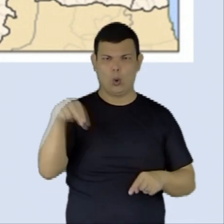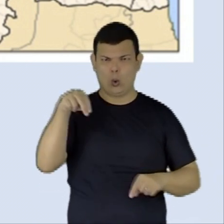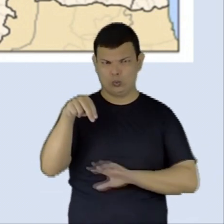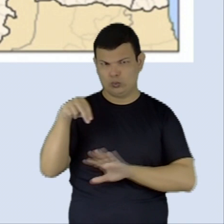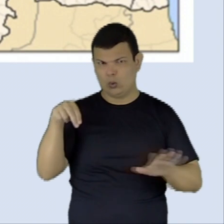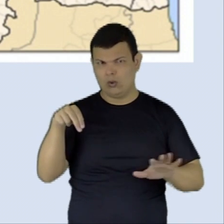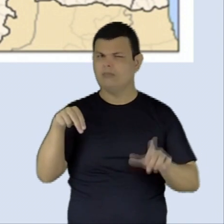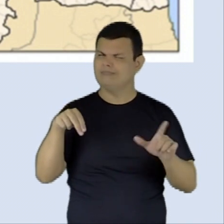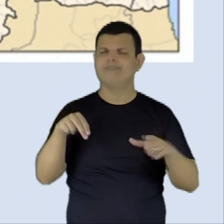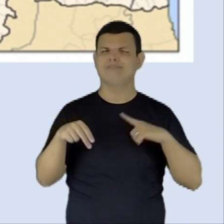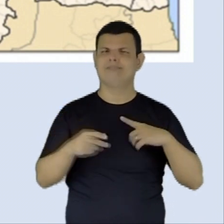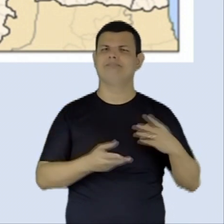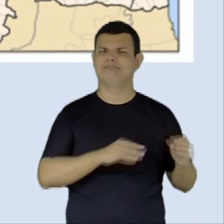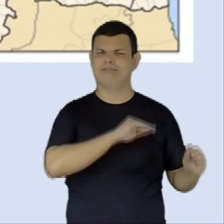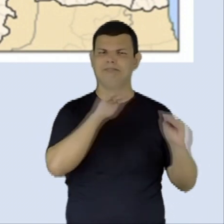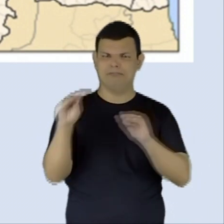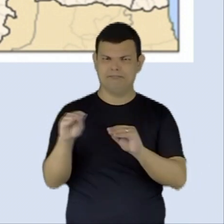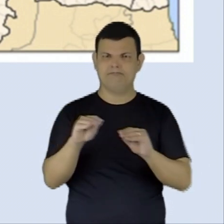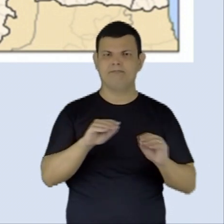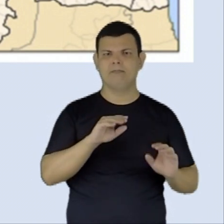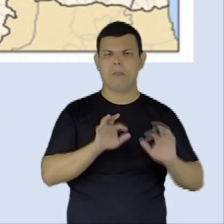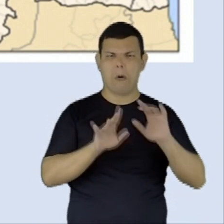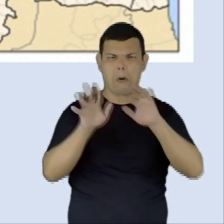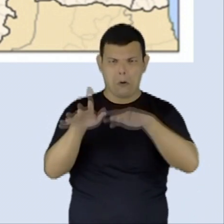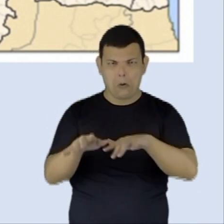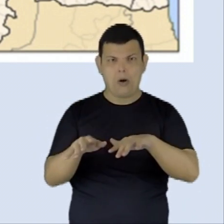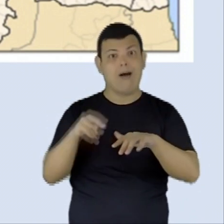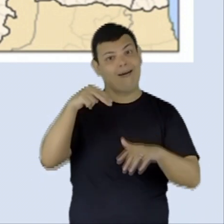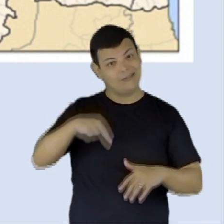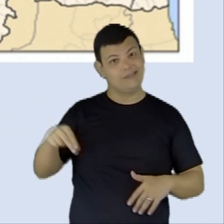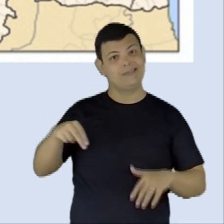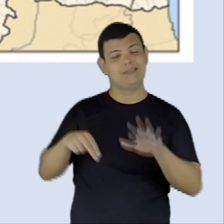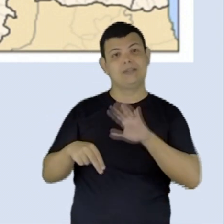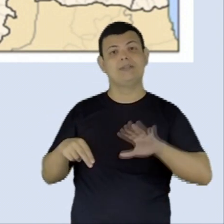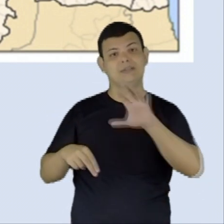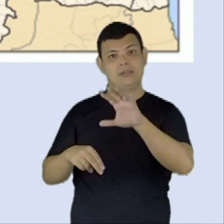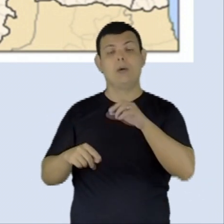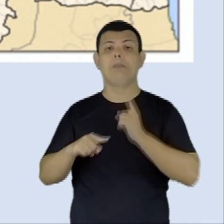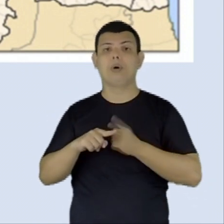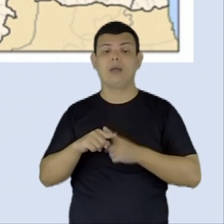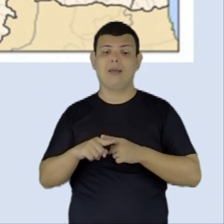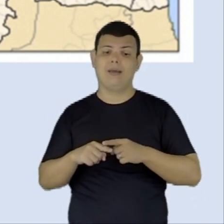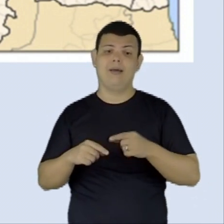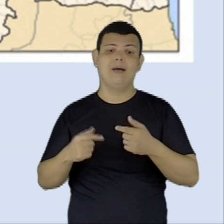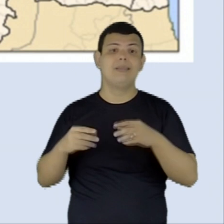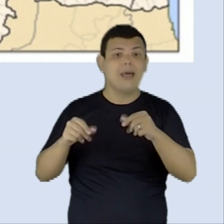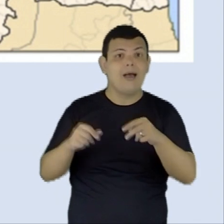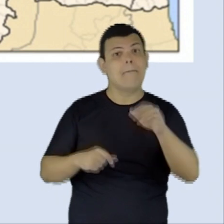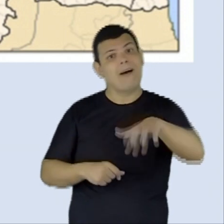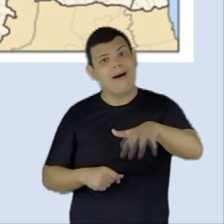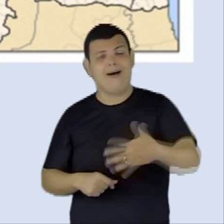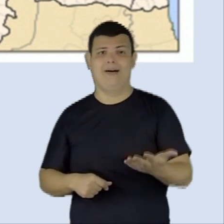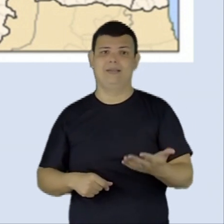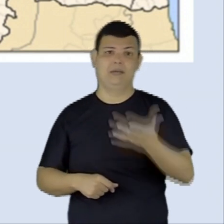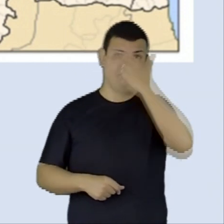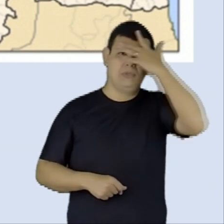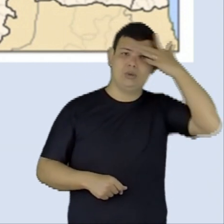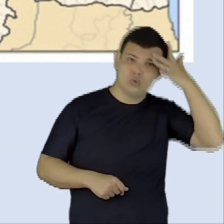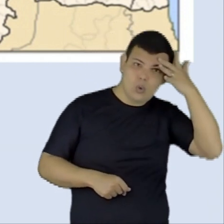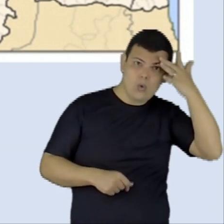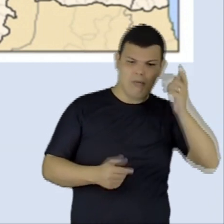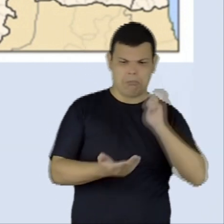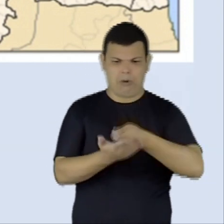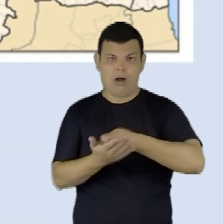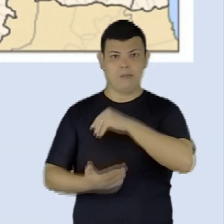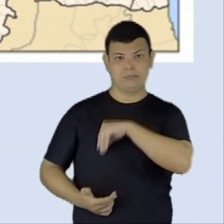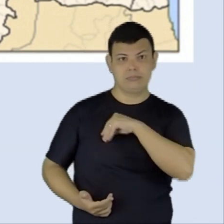tristeza. Se instalaram na região Nordeste por terem terras baratas, mão de obra também um pouco mais